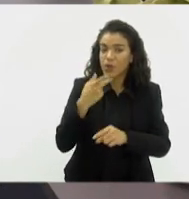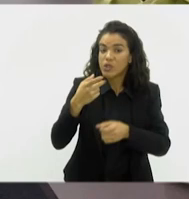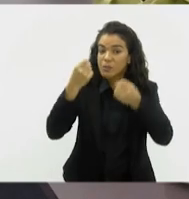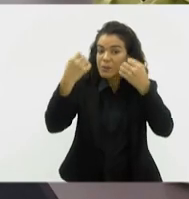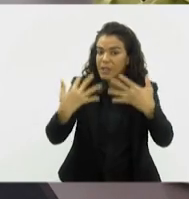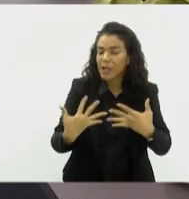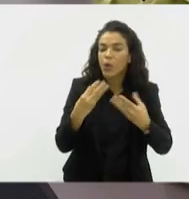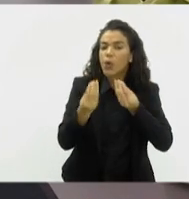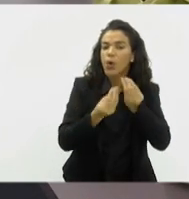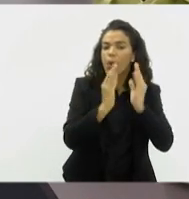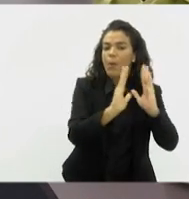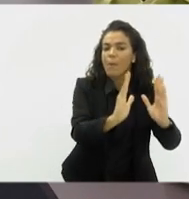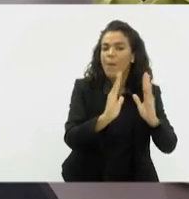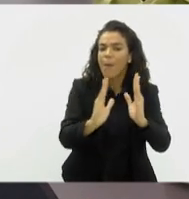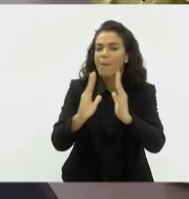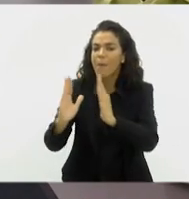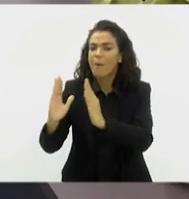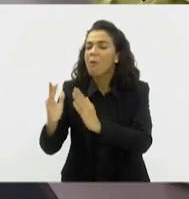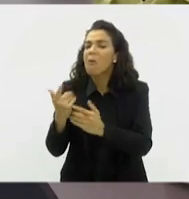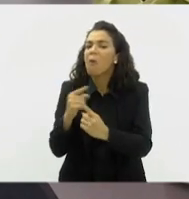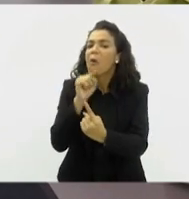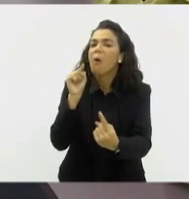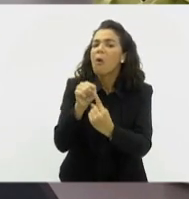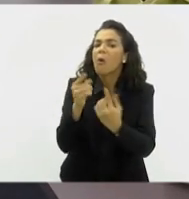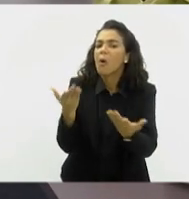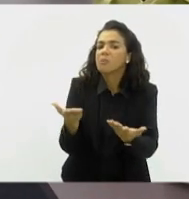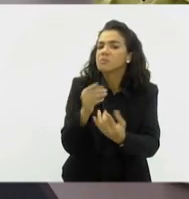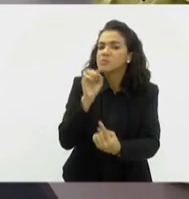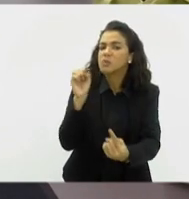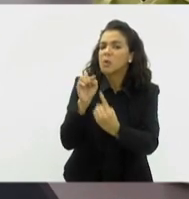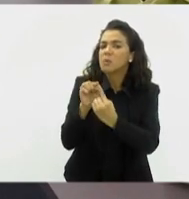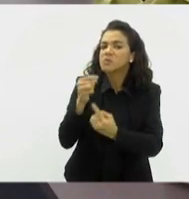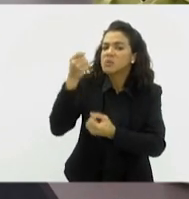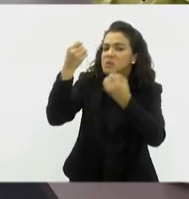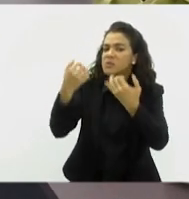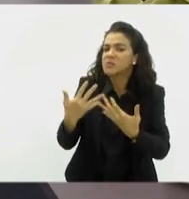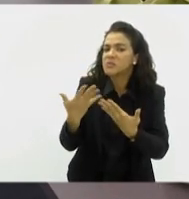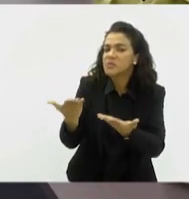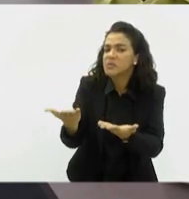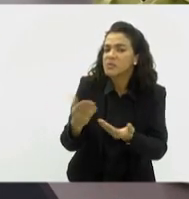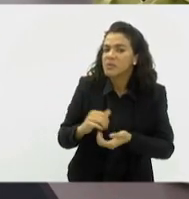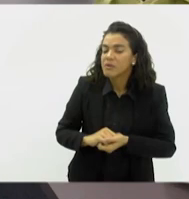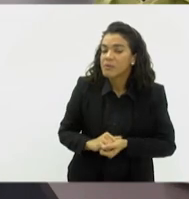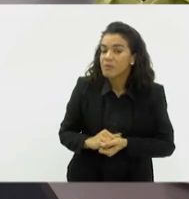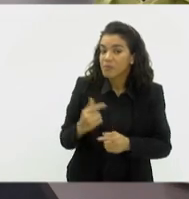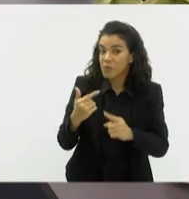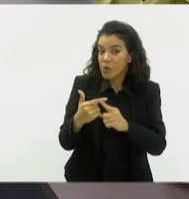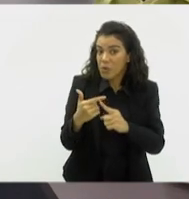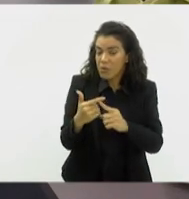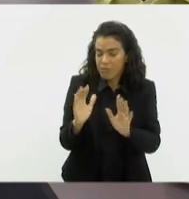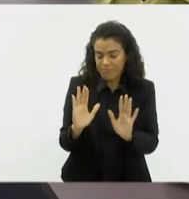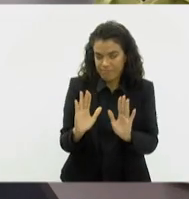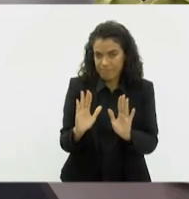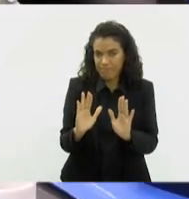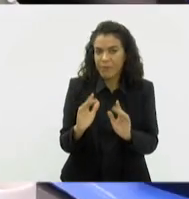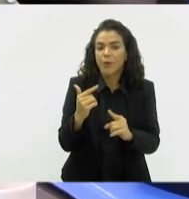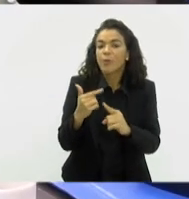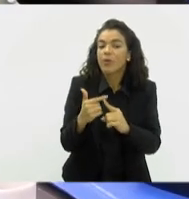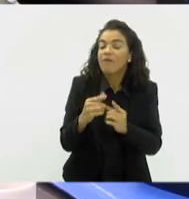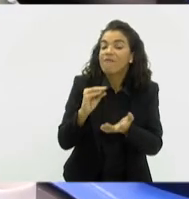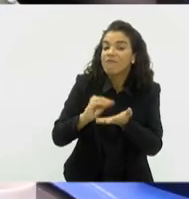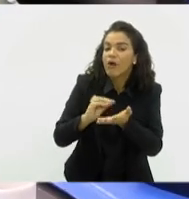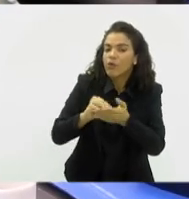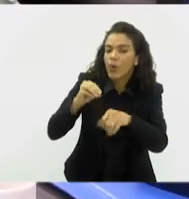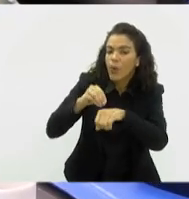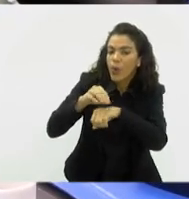Não, sim, mas a senhora quer chegar onde nessa fala? Qual o intuito da fala da senhora? Não, porque não, assim, eu acho que faltou a